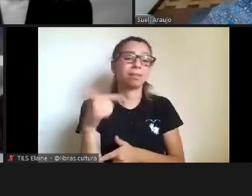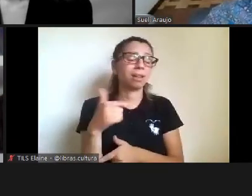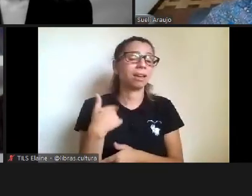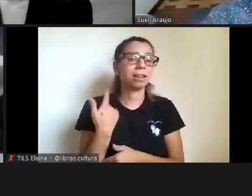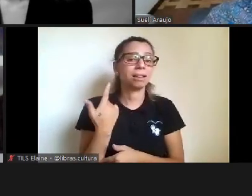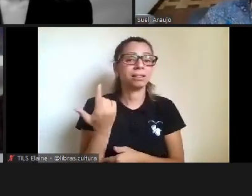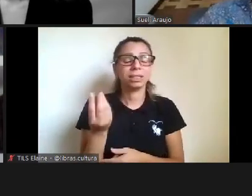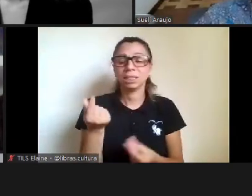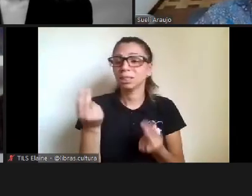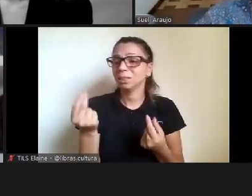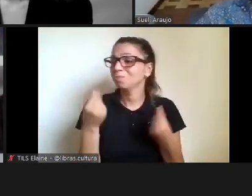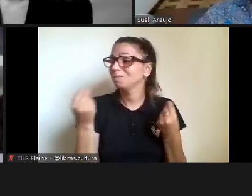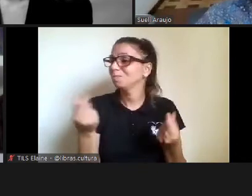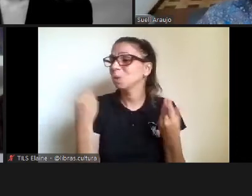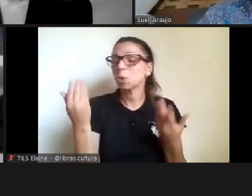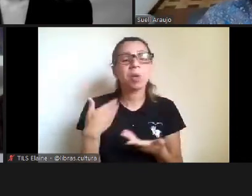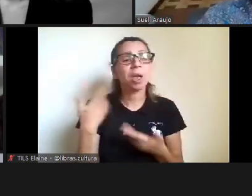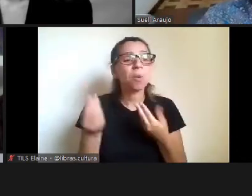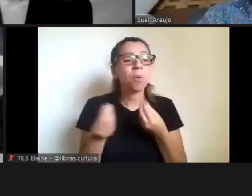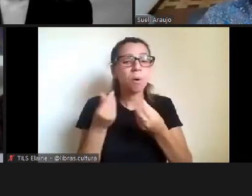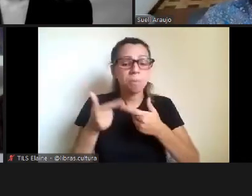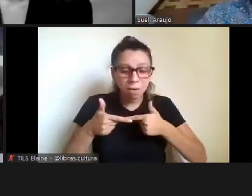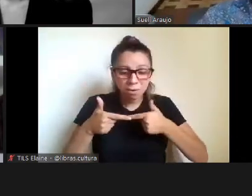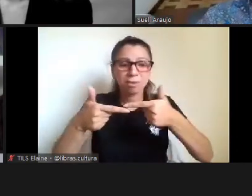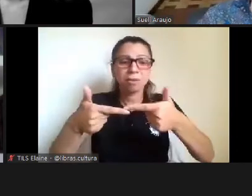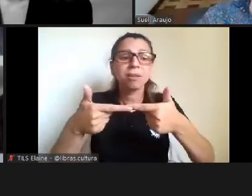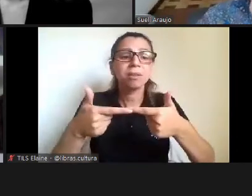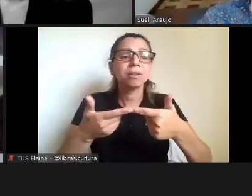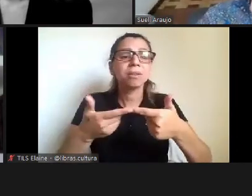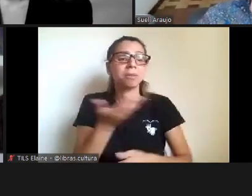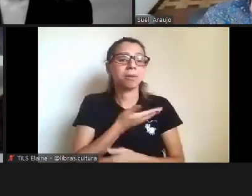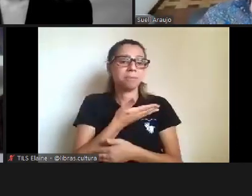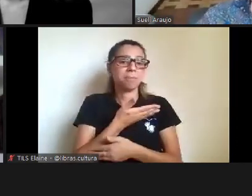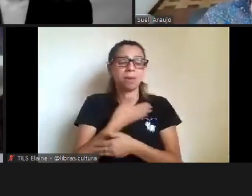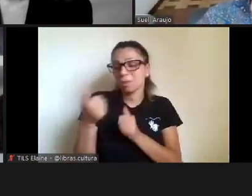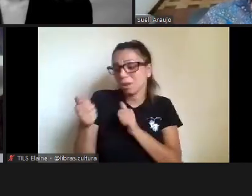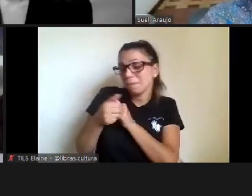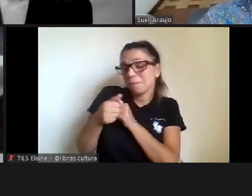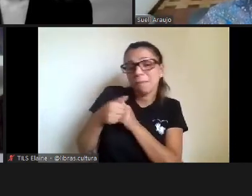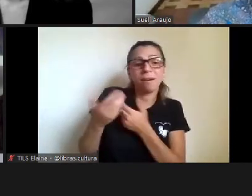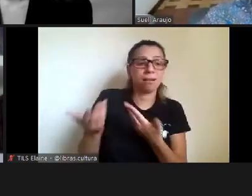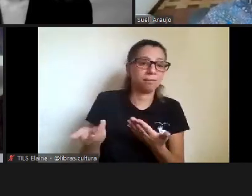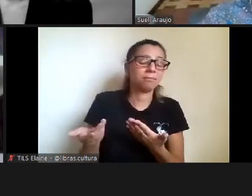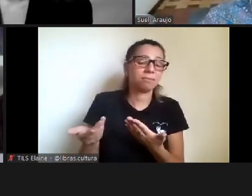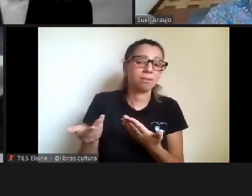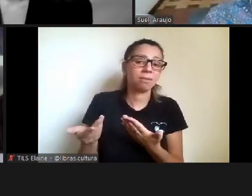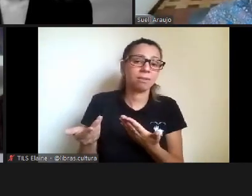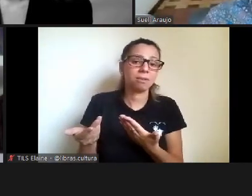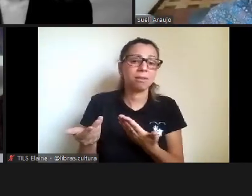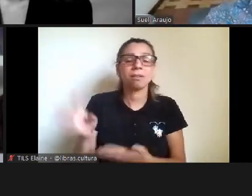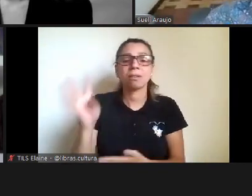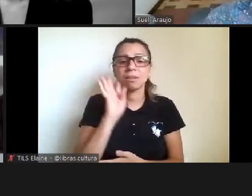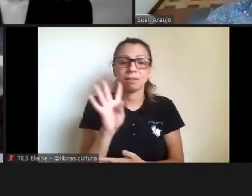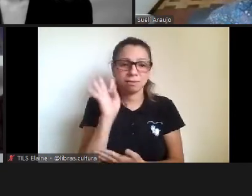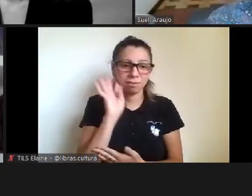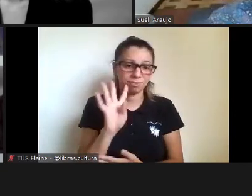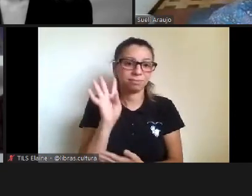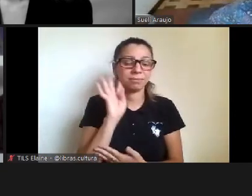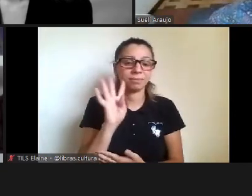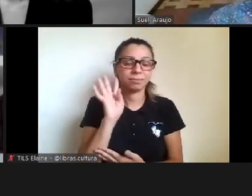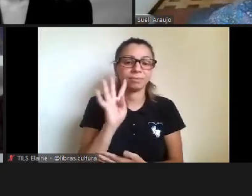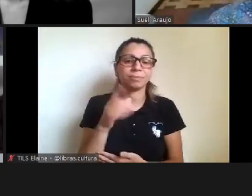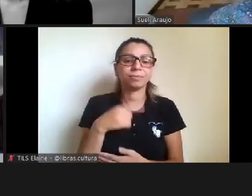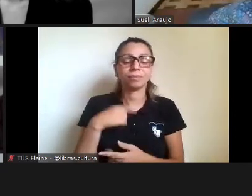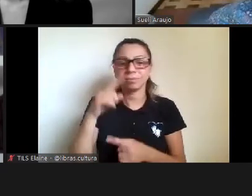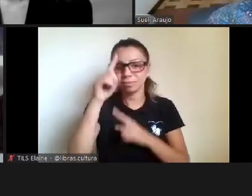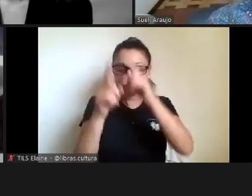mais como agir com os meus amigos que são muito próximos a mim, né? E o legal da criação